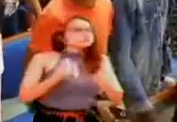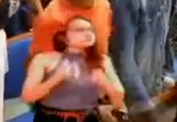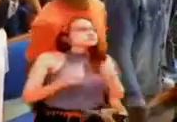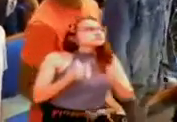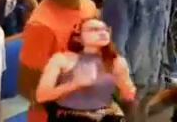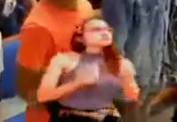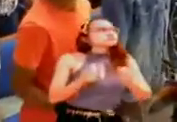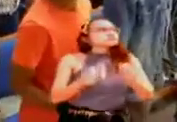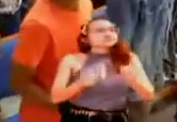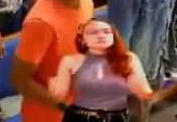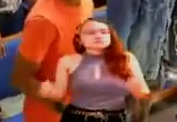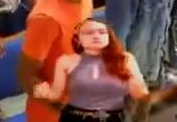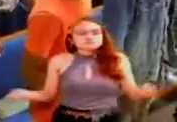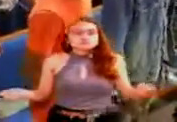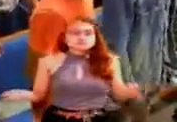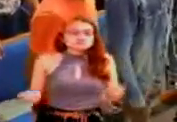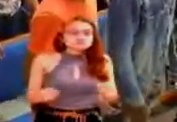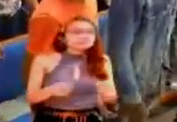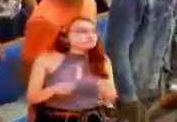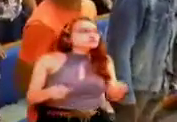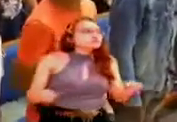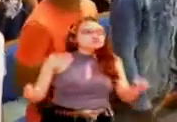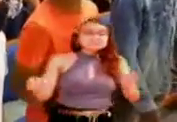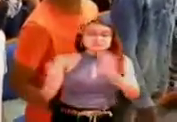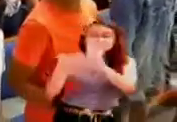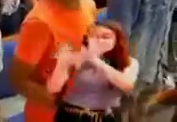Salvador. Não se tira que